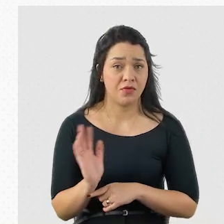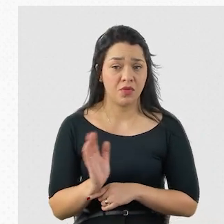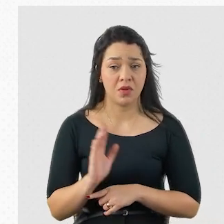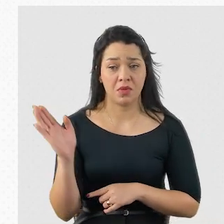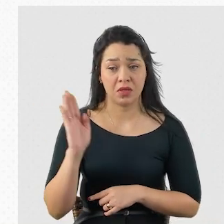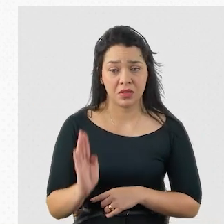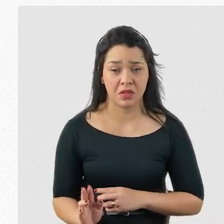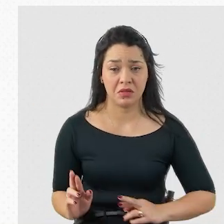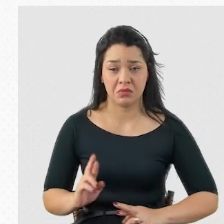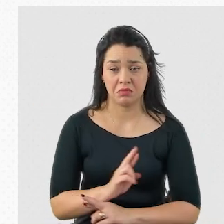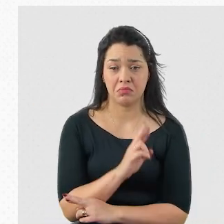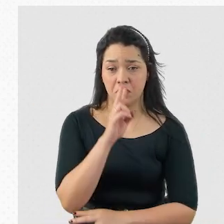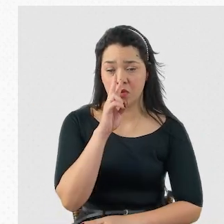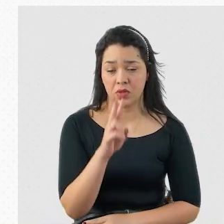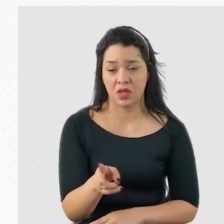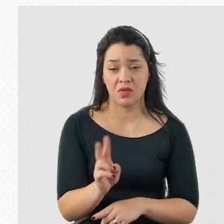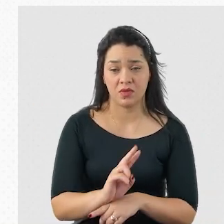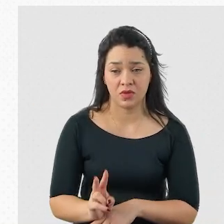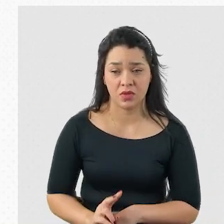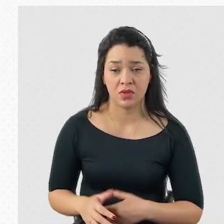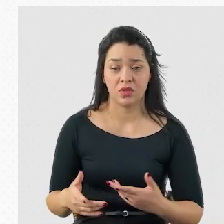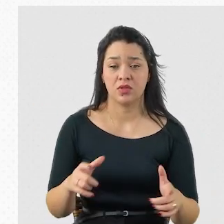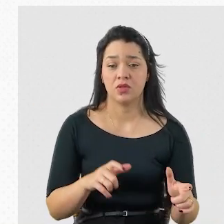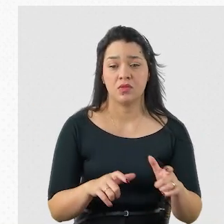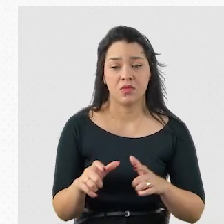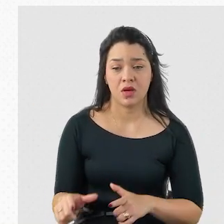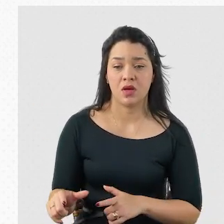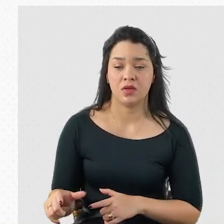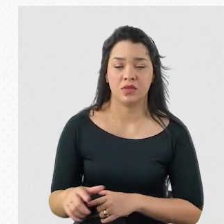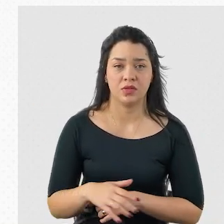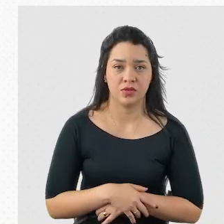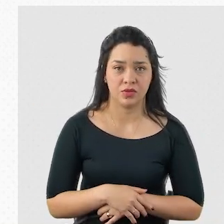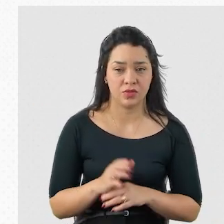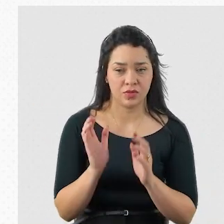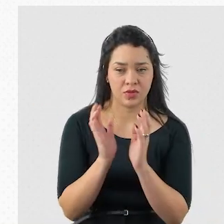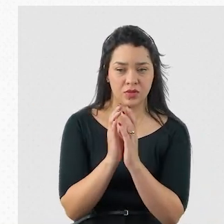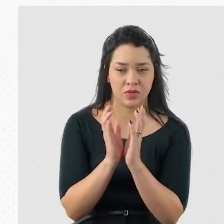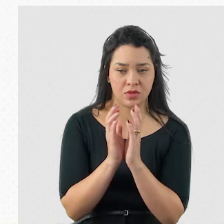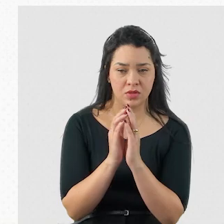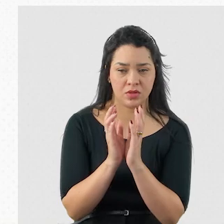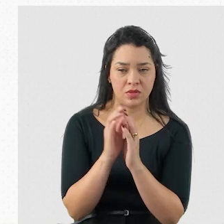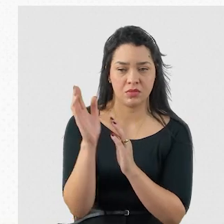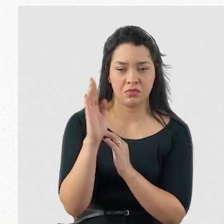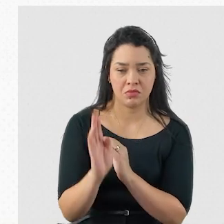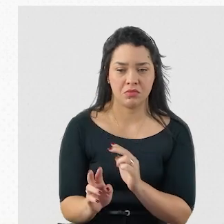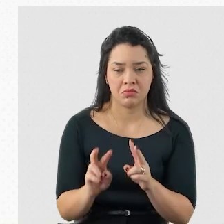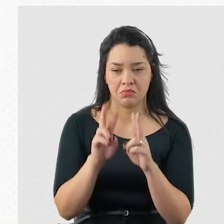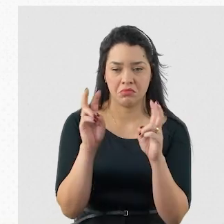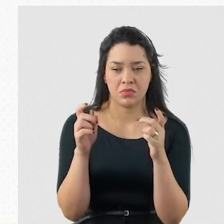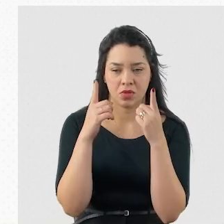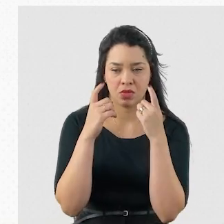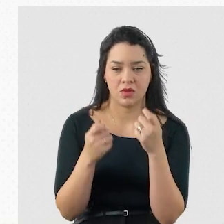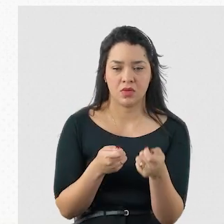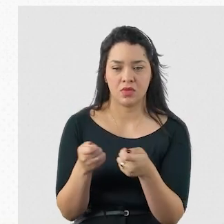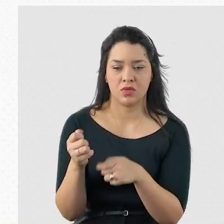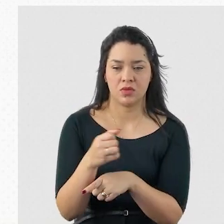explora as relações de poder e vigilância de um bairro de classe média no Recife, no Brasil. Fala sobre a violência e controle